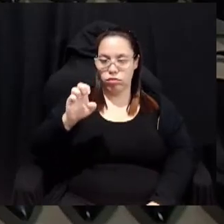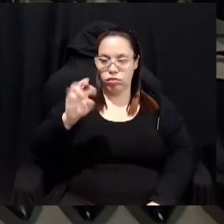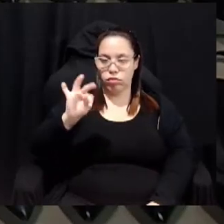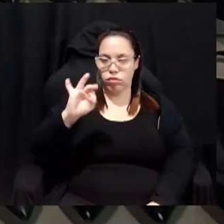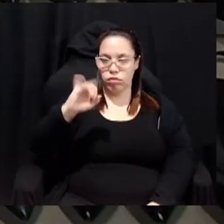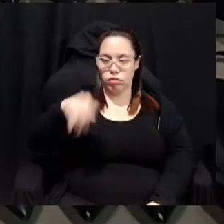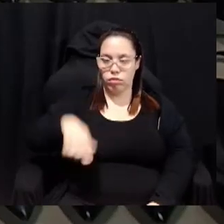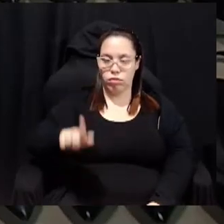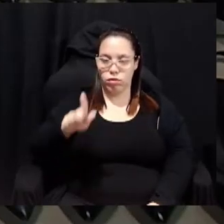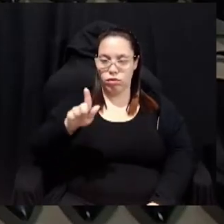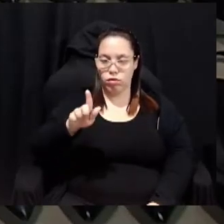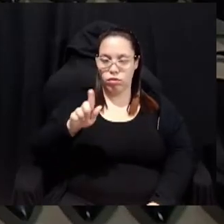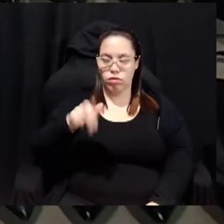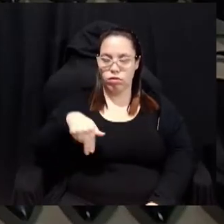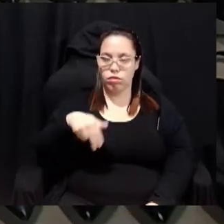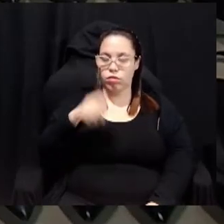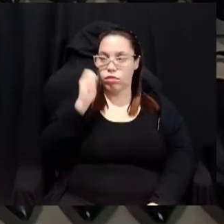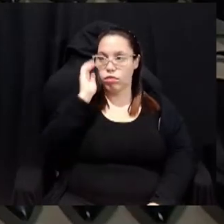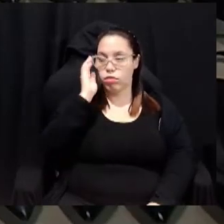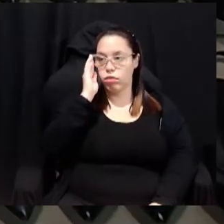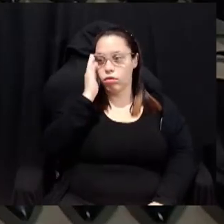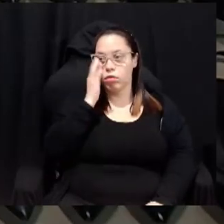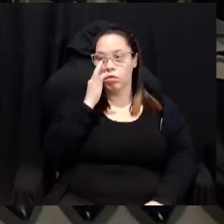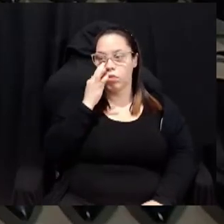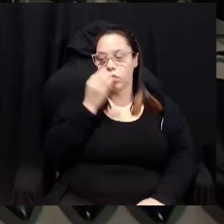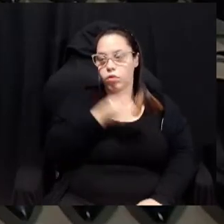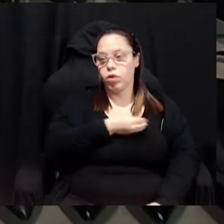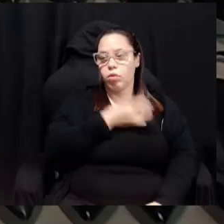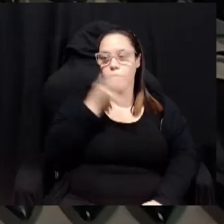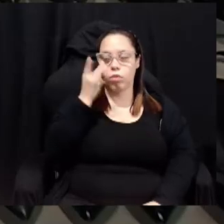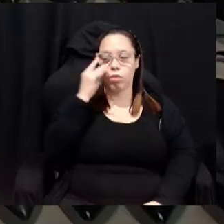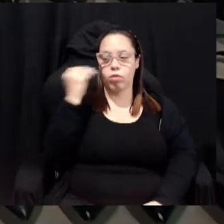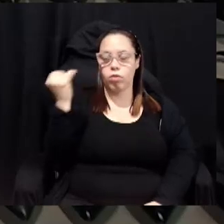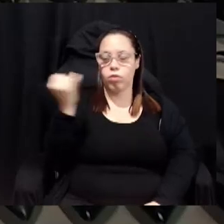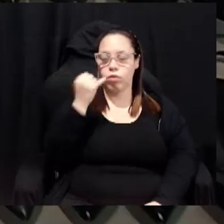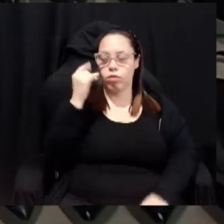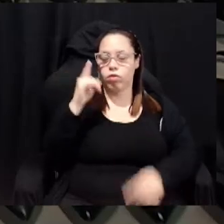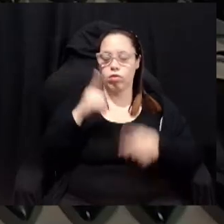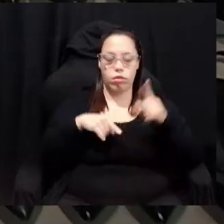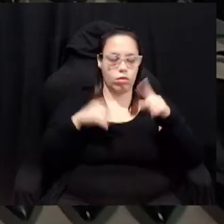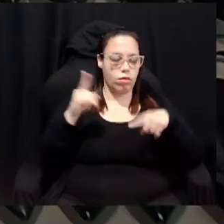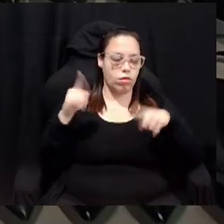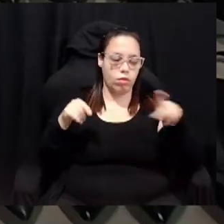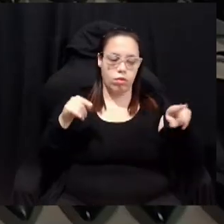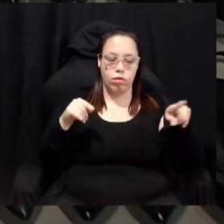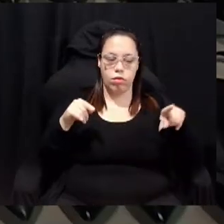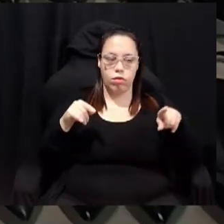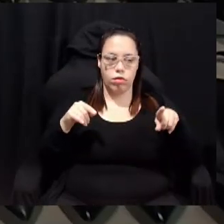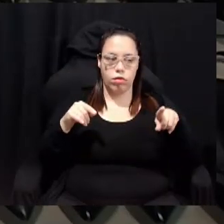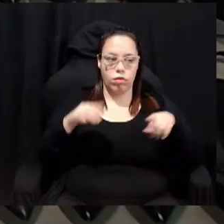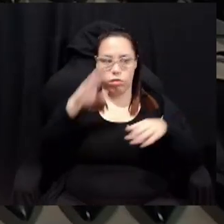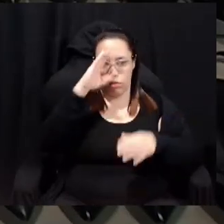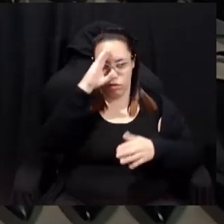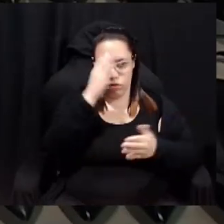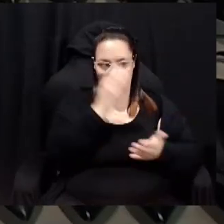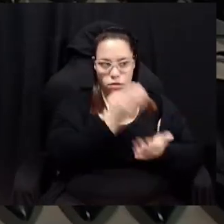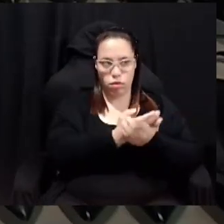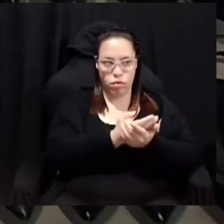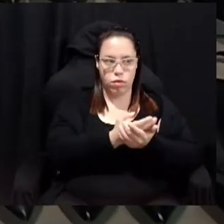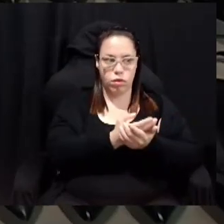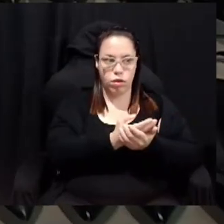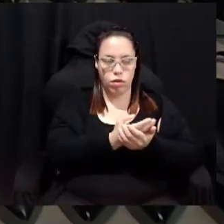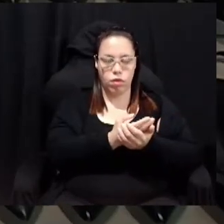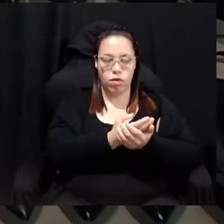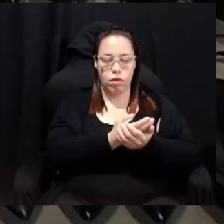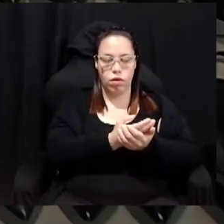Obviamente, o marketing ele é muito presente, muito importante em vários outros tipos de negócio. E eu acredito que até negócios que a gente não vê tanto